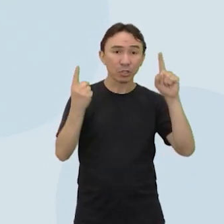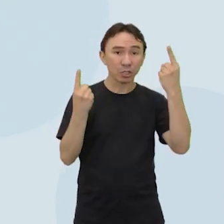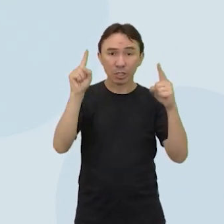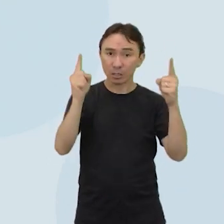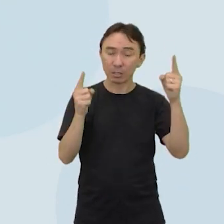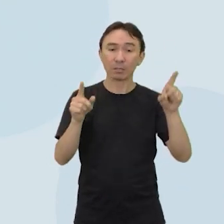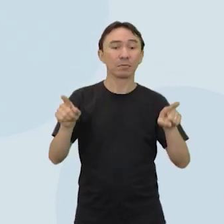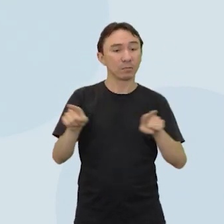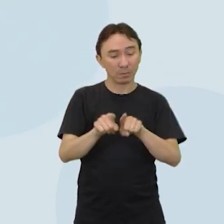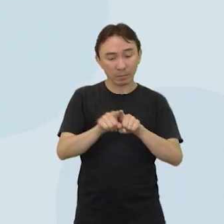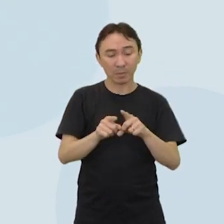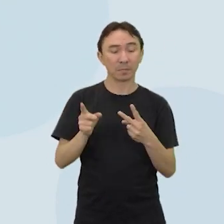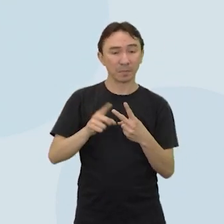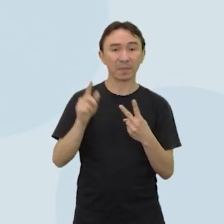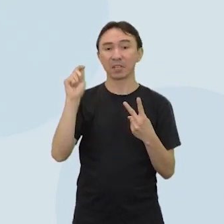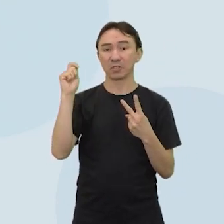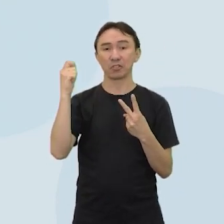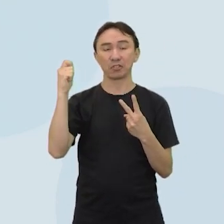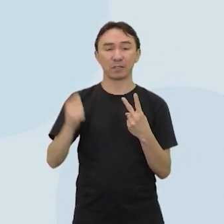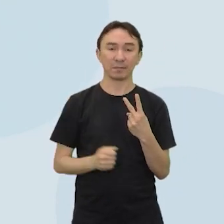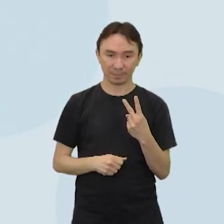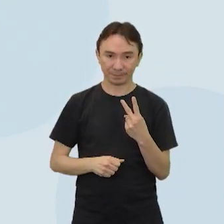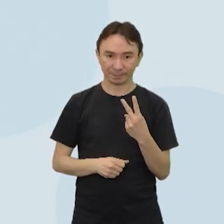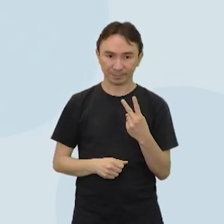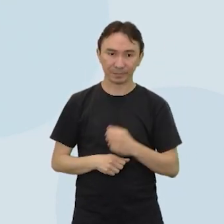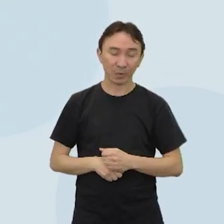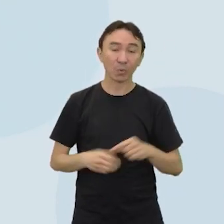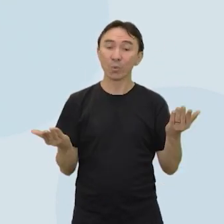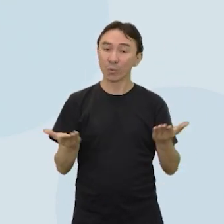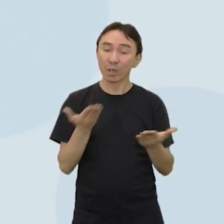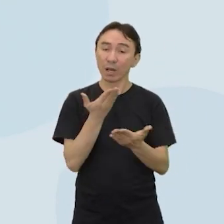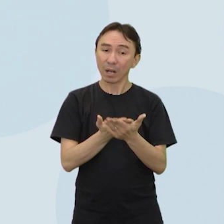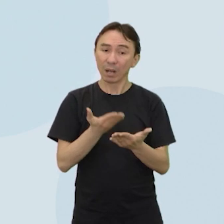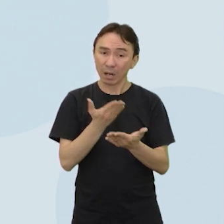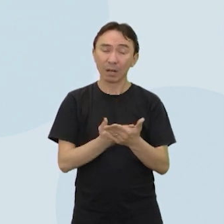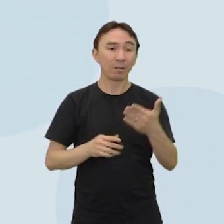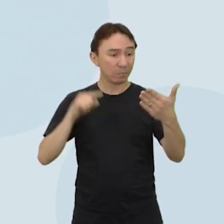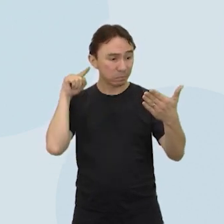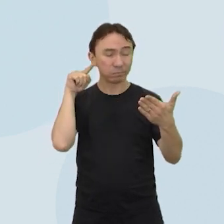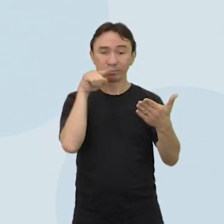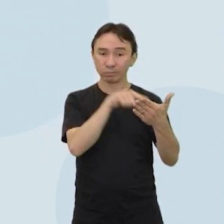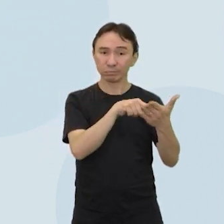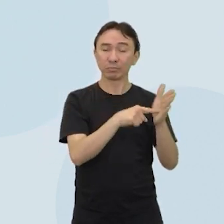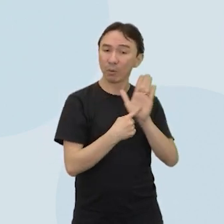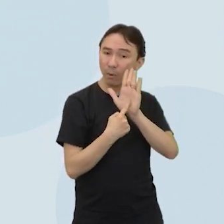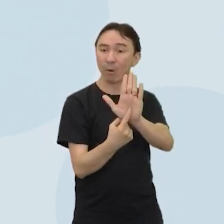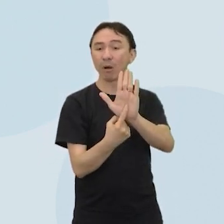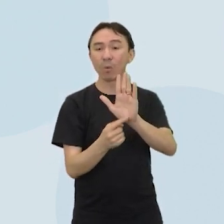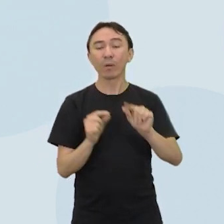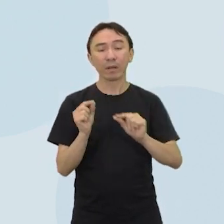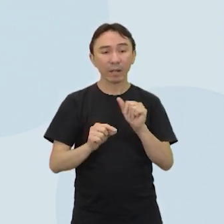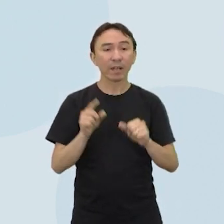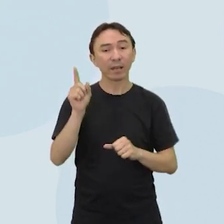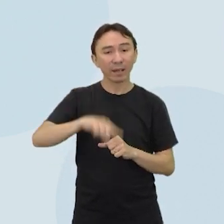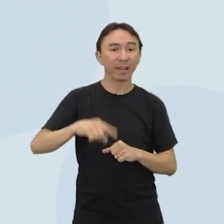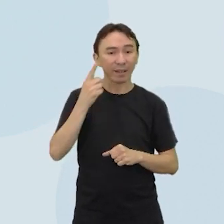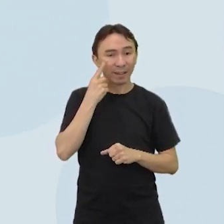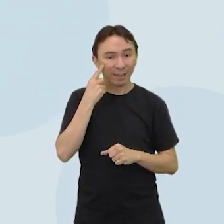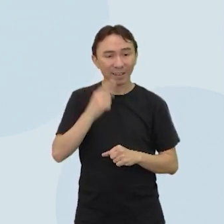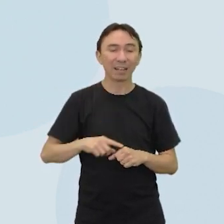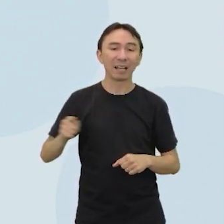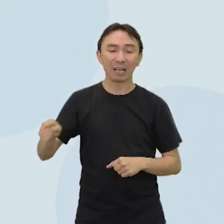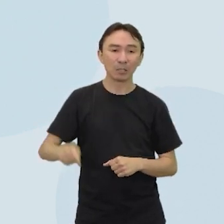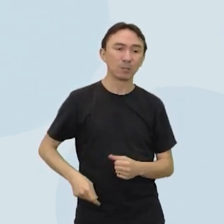O objetivo da aula é apresentar uma exposição analítica dos períodos ditatoriais no Chile e